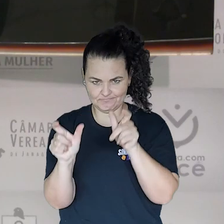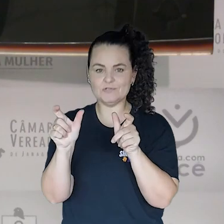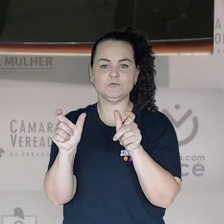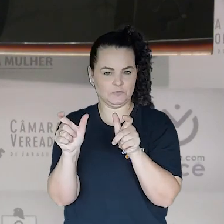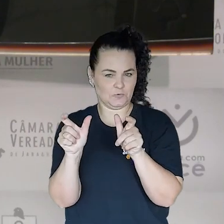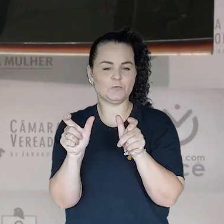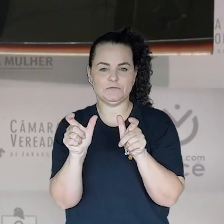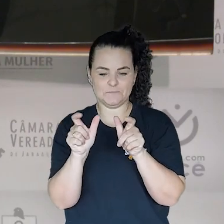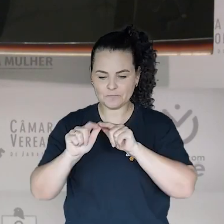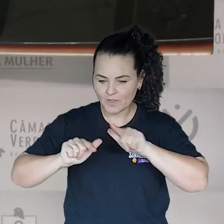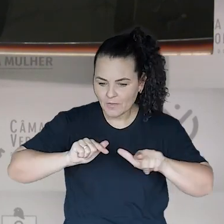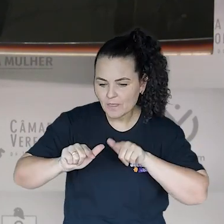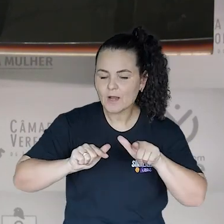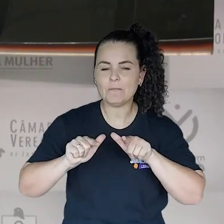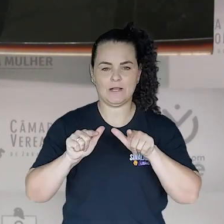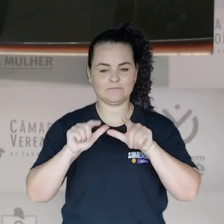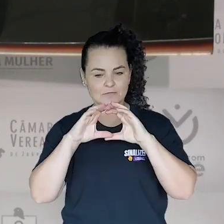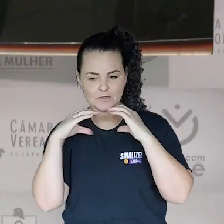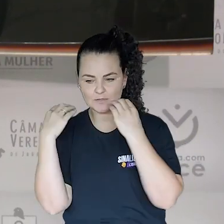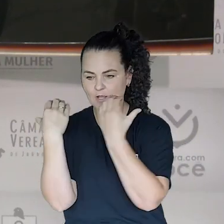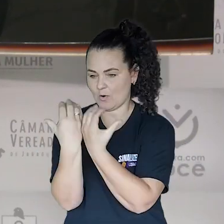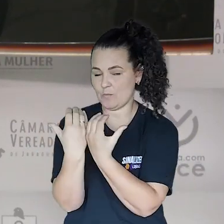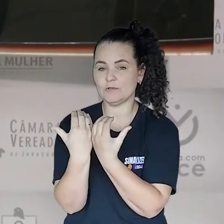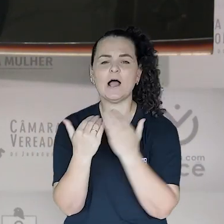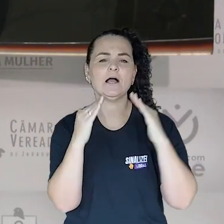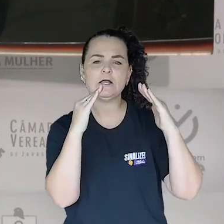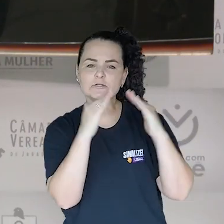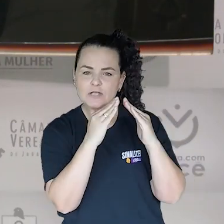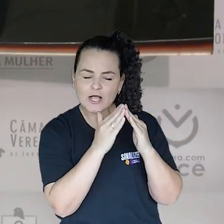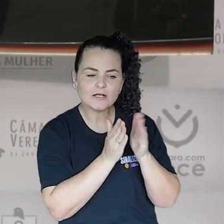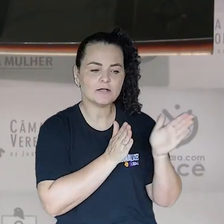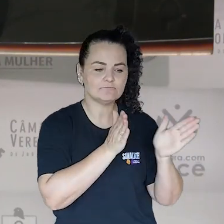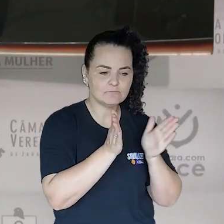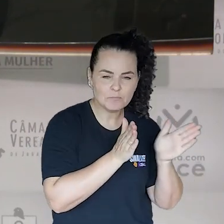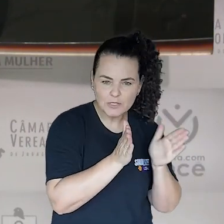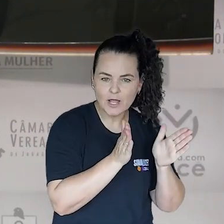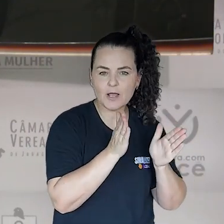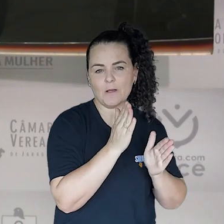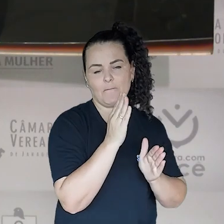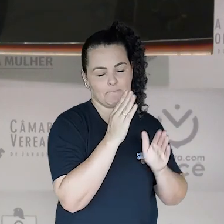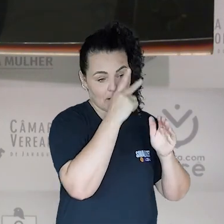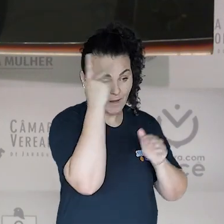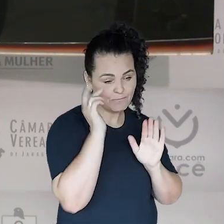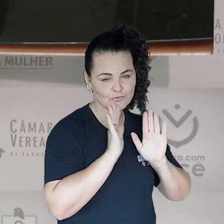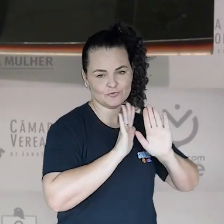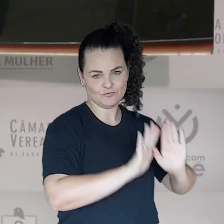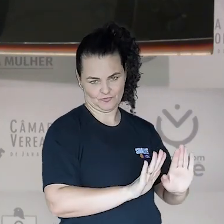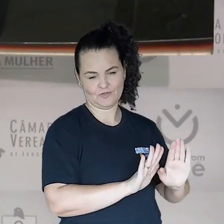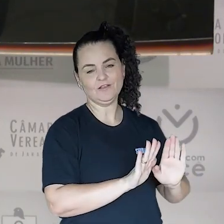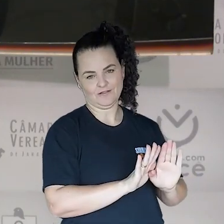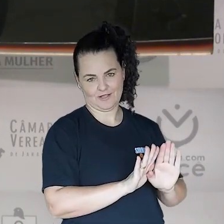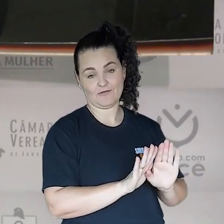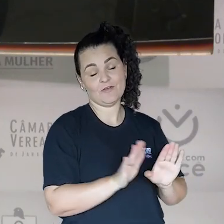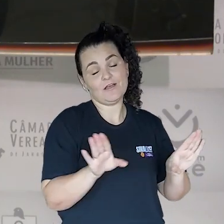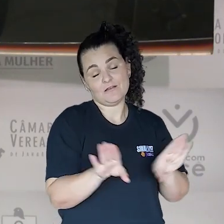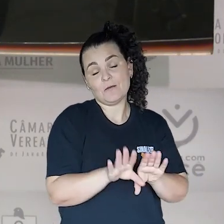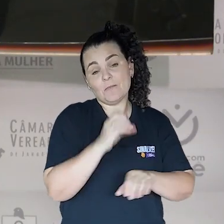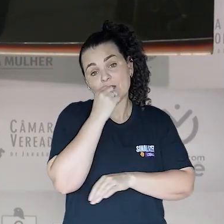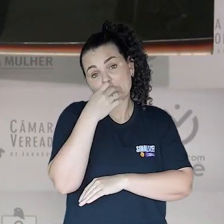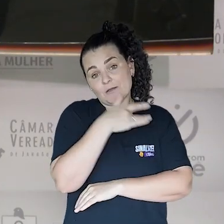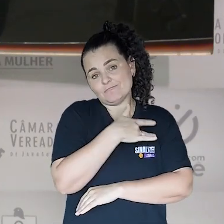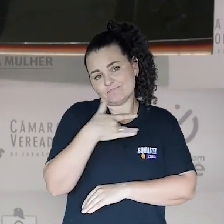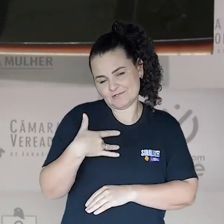contribuindo com o seu trabalho nas comunidades casa de abrigo lar temporário casa da serenidade e no